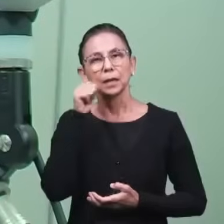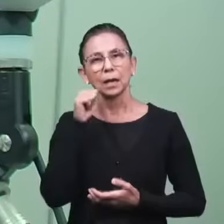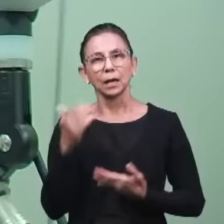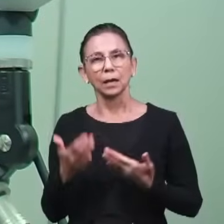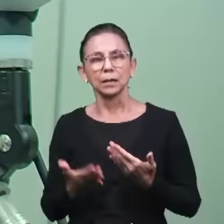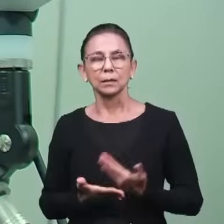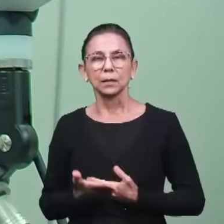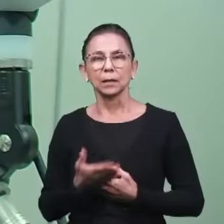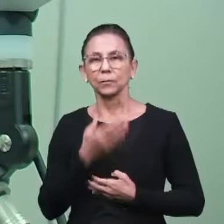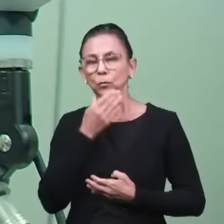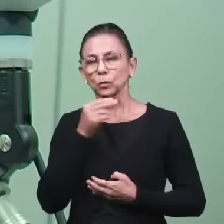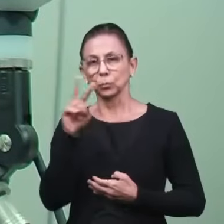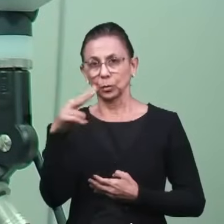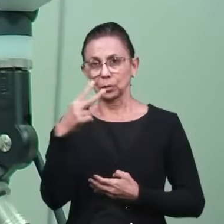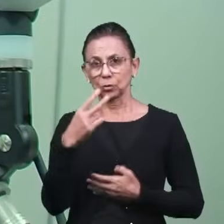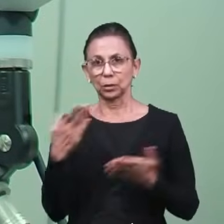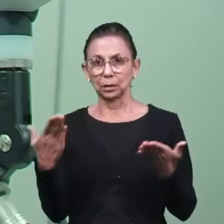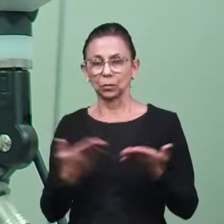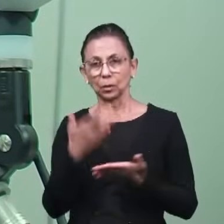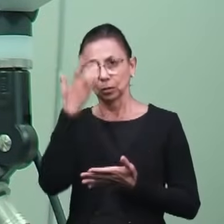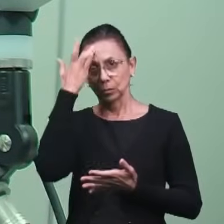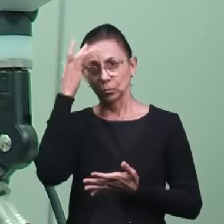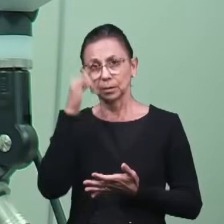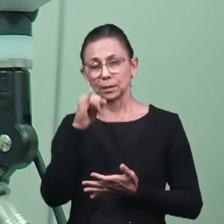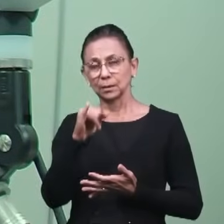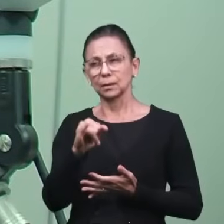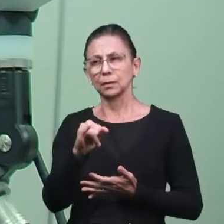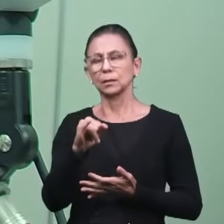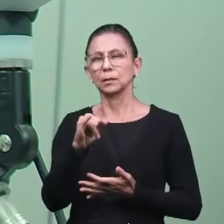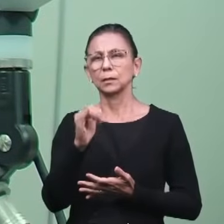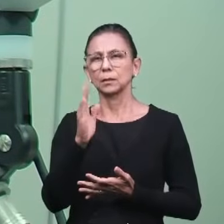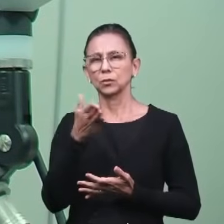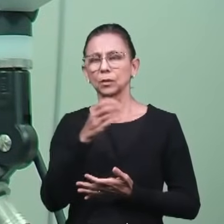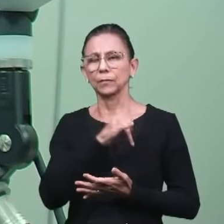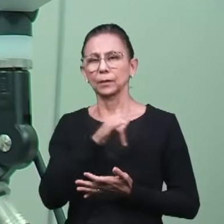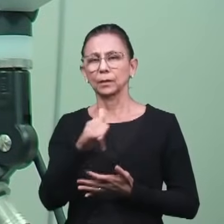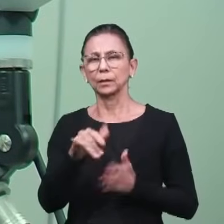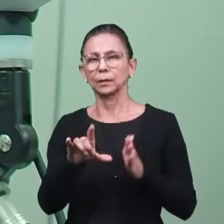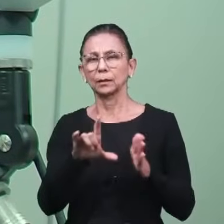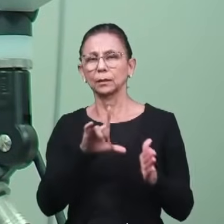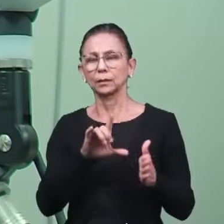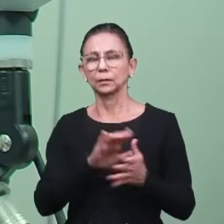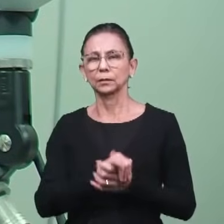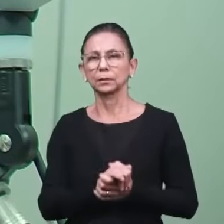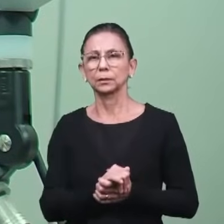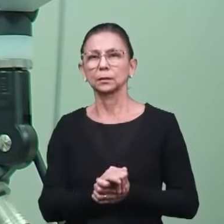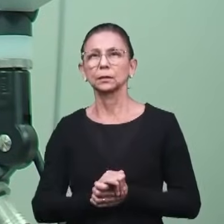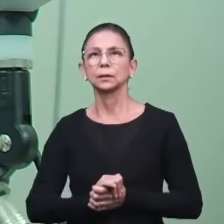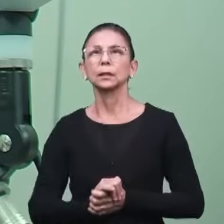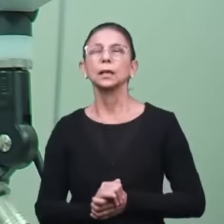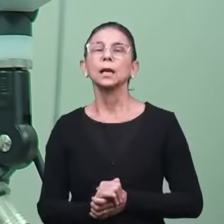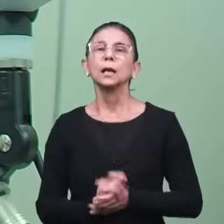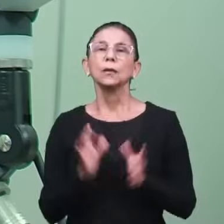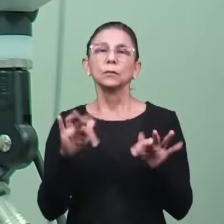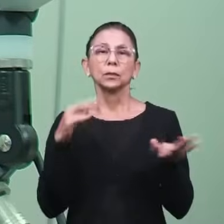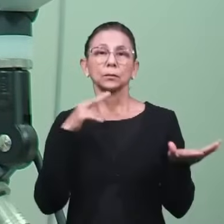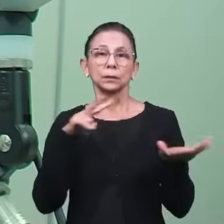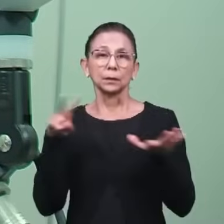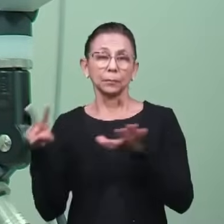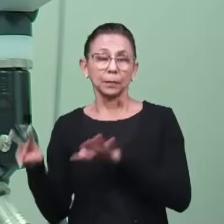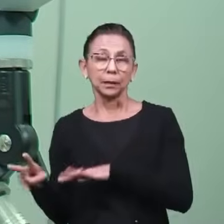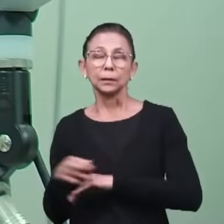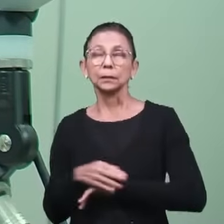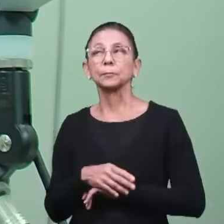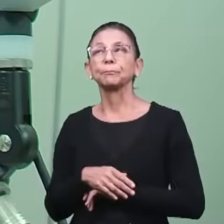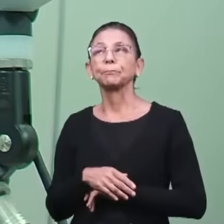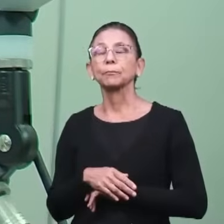de André Carlone II, aqui na Serra. Eu tive no último final de semana lá. E as